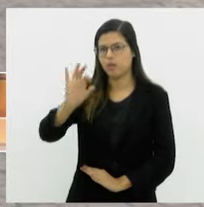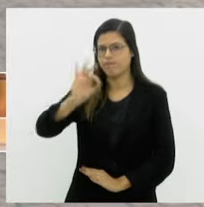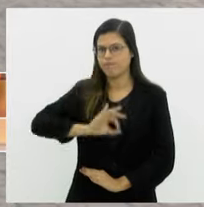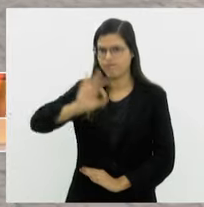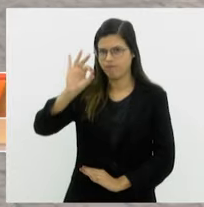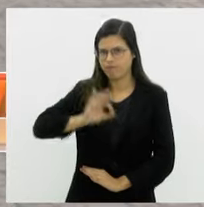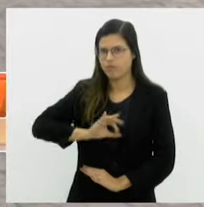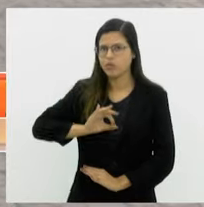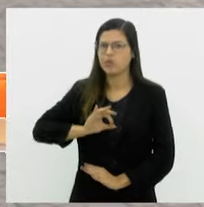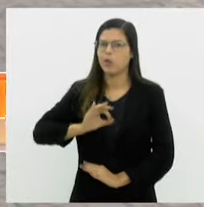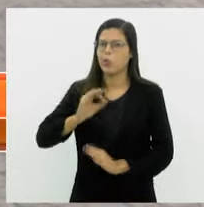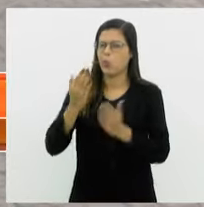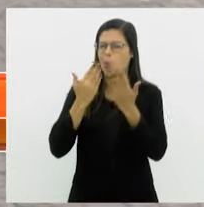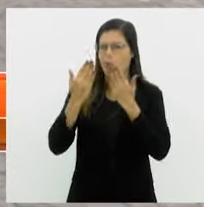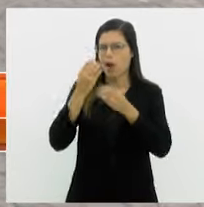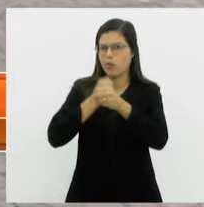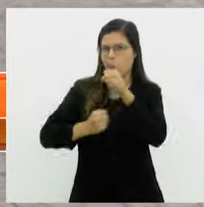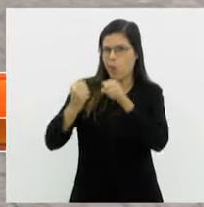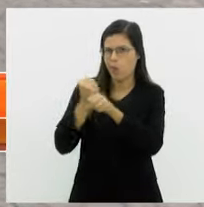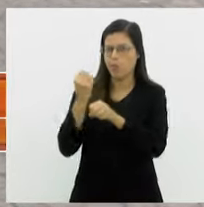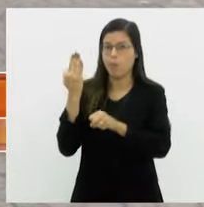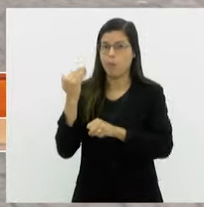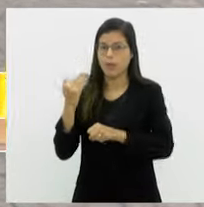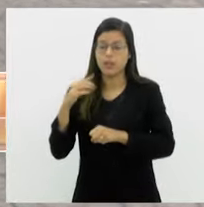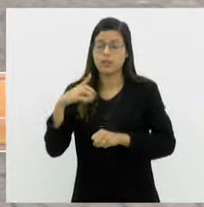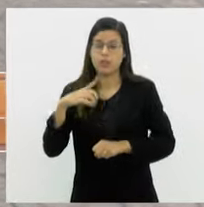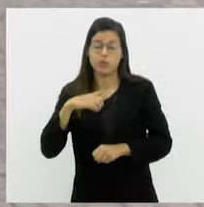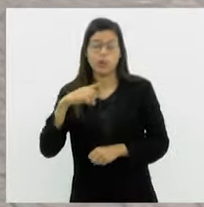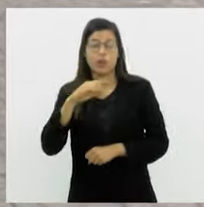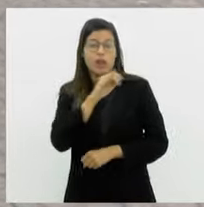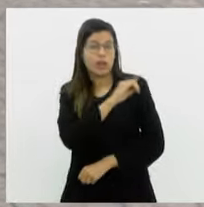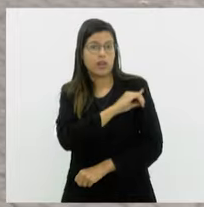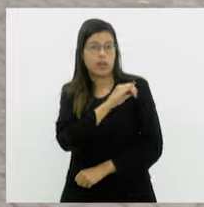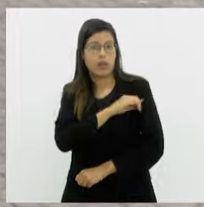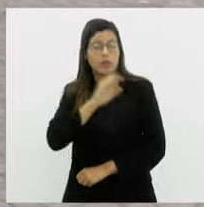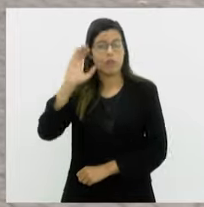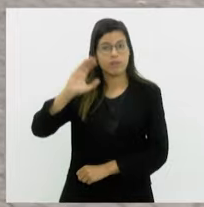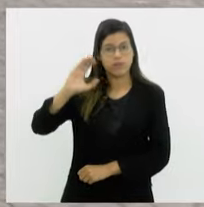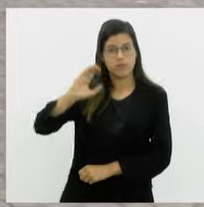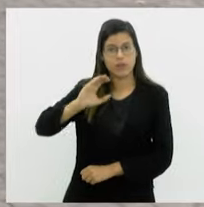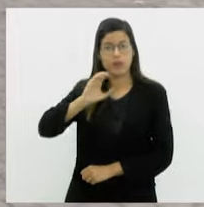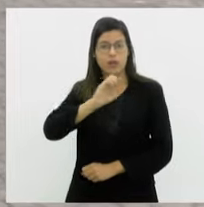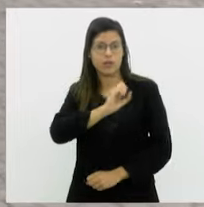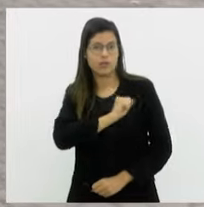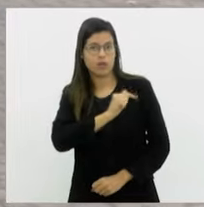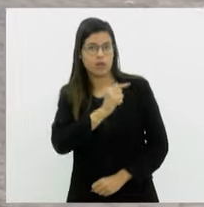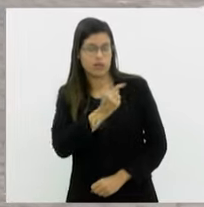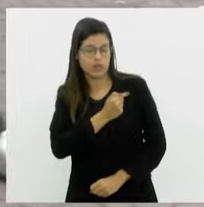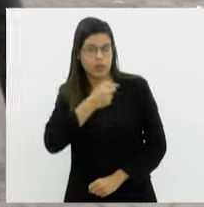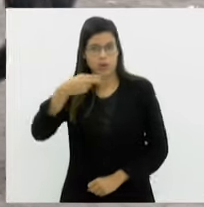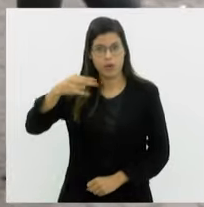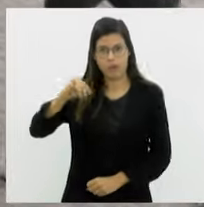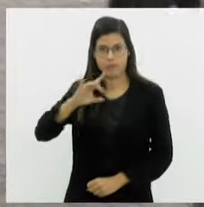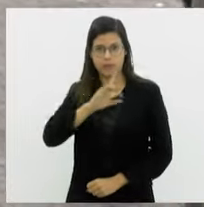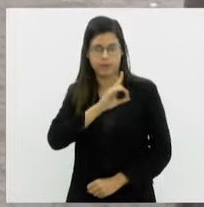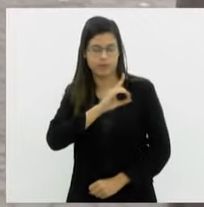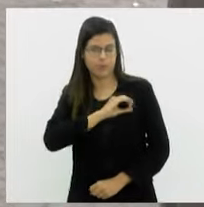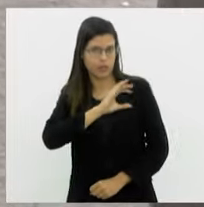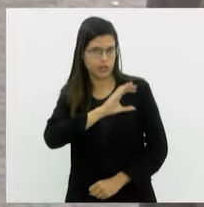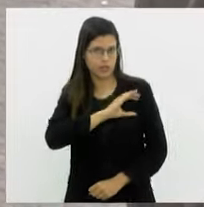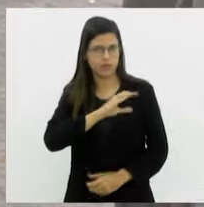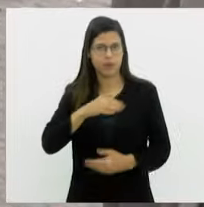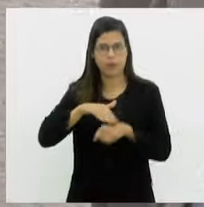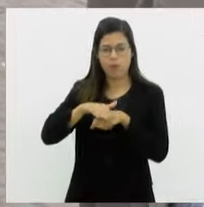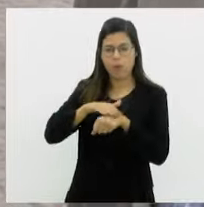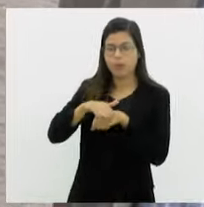passado, com destaques para a cidade do Rio, Niterói, São Gonçalo, Nova Iguaçu e Duque de Caxias. Eu vou conversar esta manhã com o Sérgio